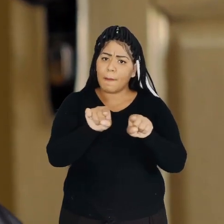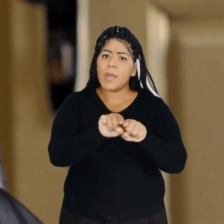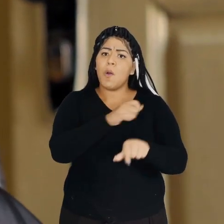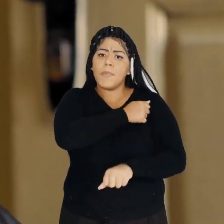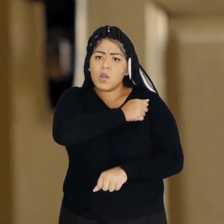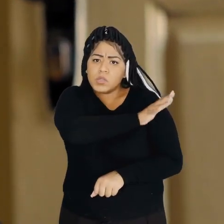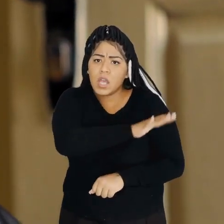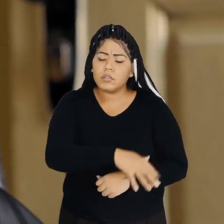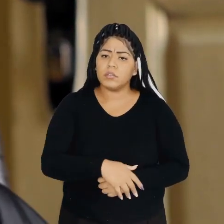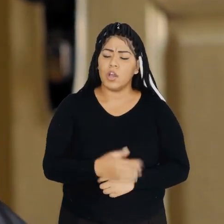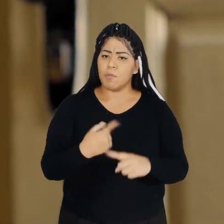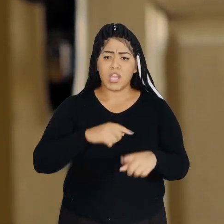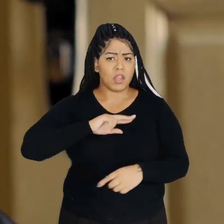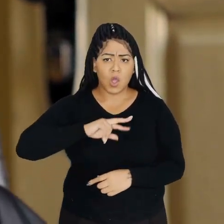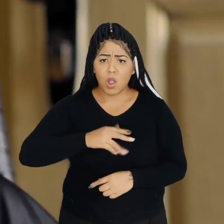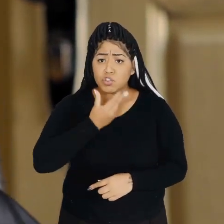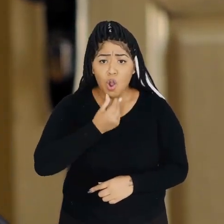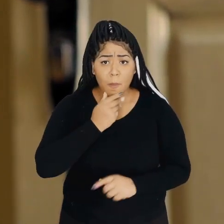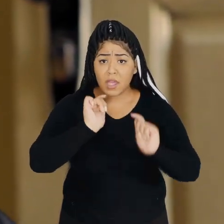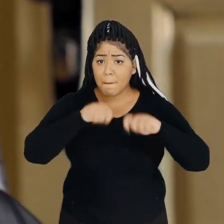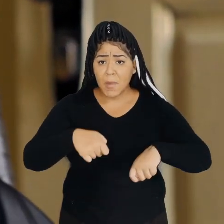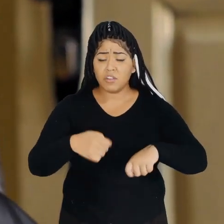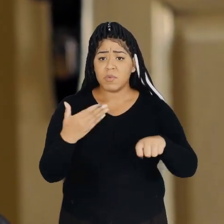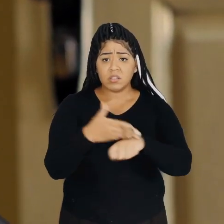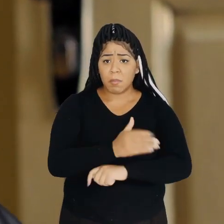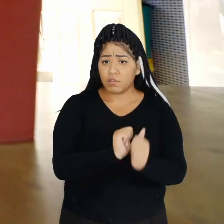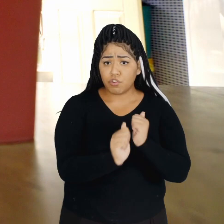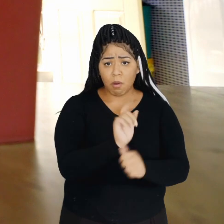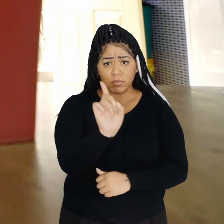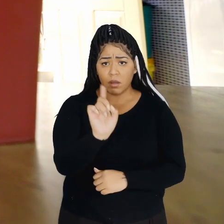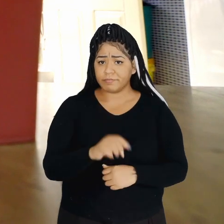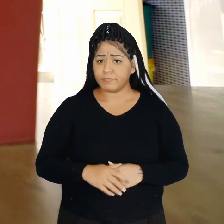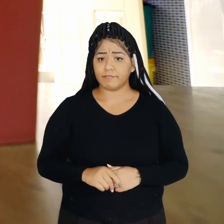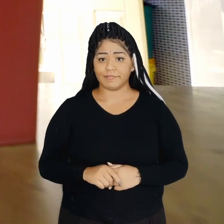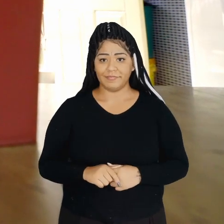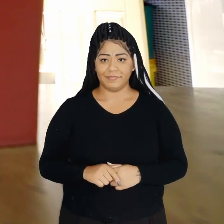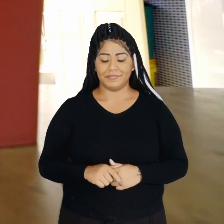né? Porque não é só os meninos que podem praticar o futebol.